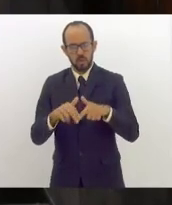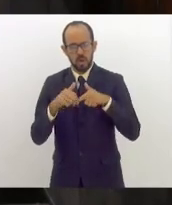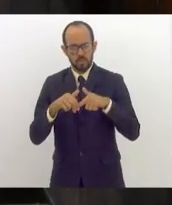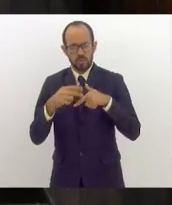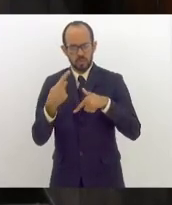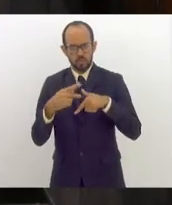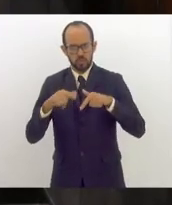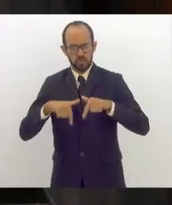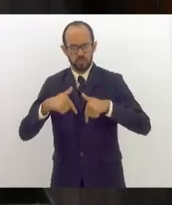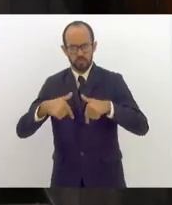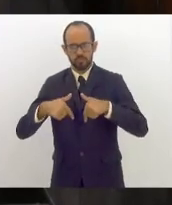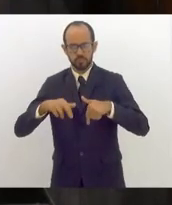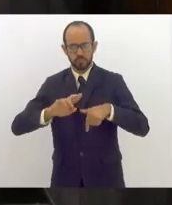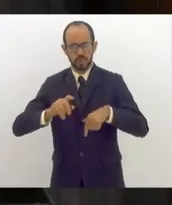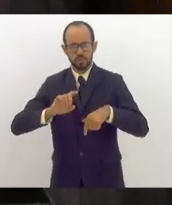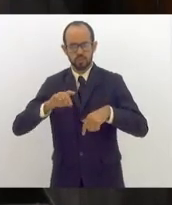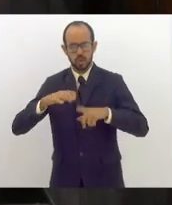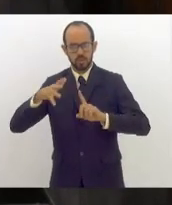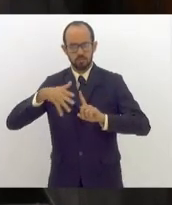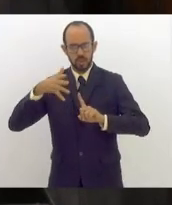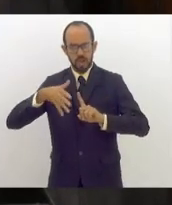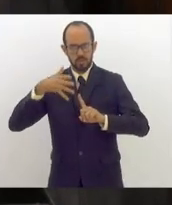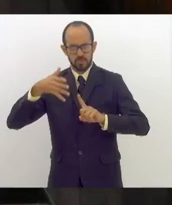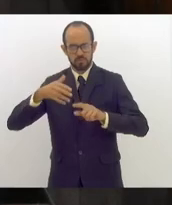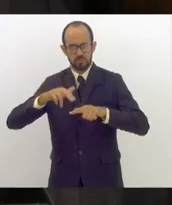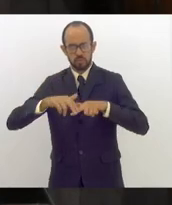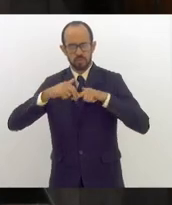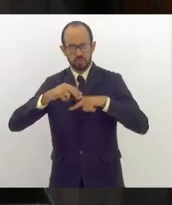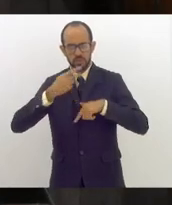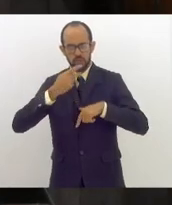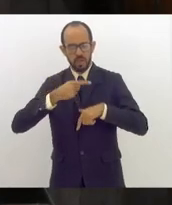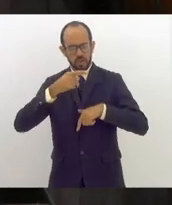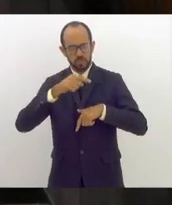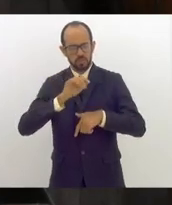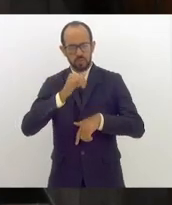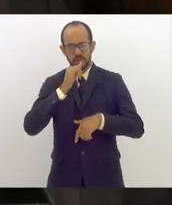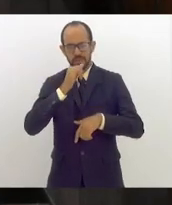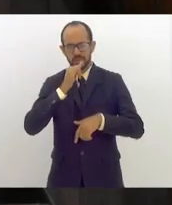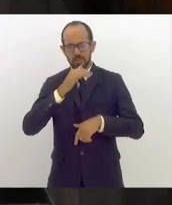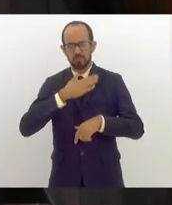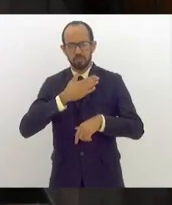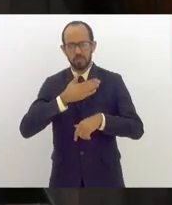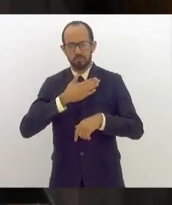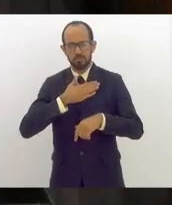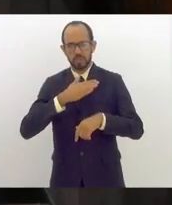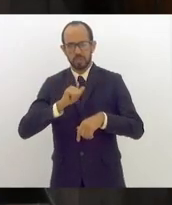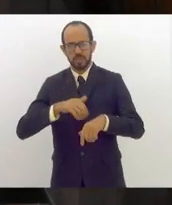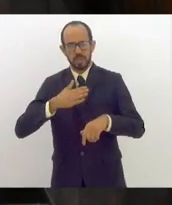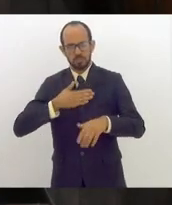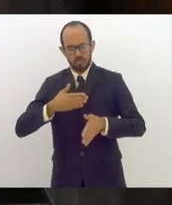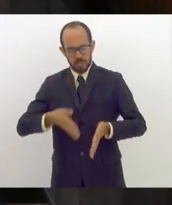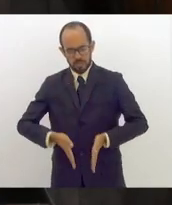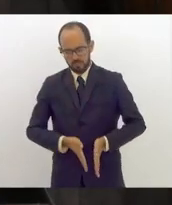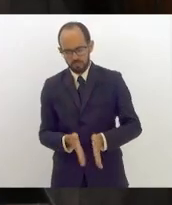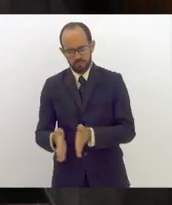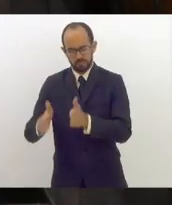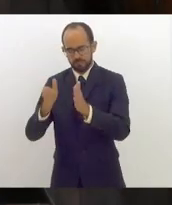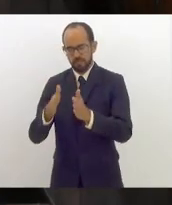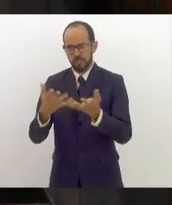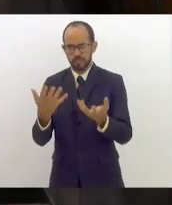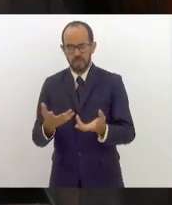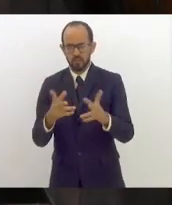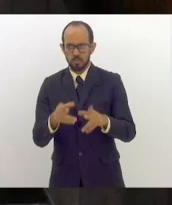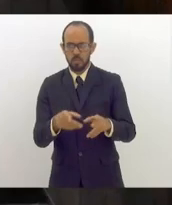só por suas palavras Presidente Por isso que eu digo para o senhor que o senhor é um exemplo para mim que na minha estrada de ordem Eu pretendo um dia trilhar